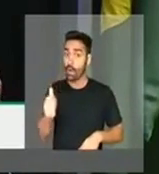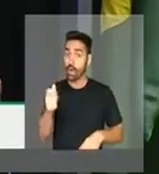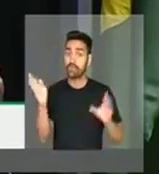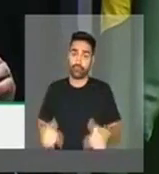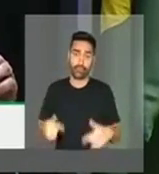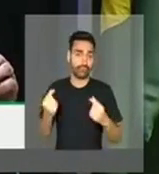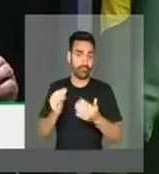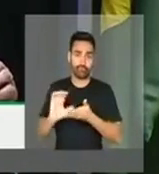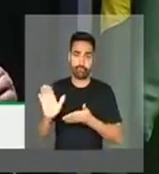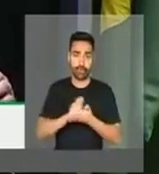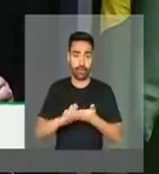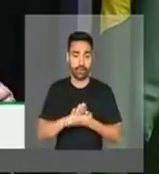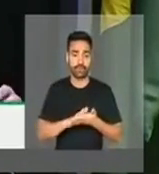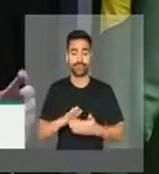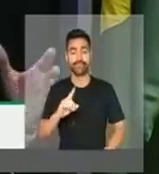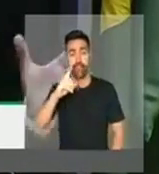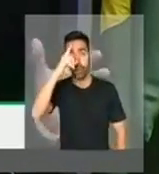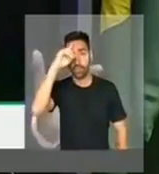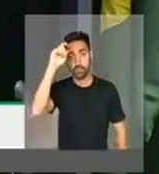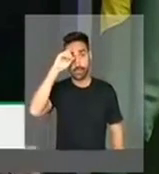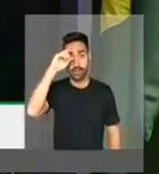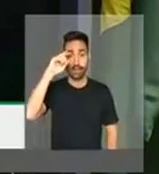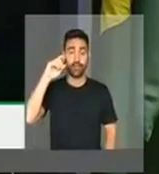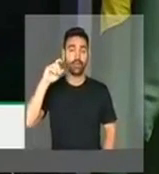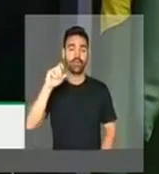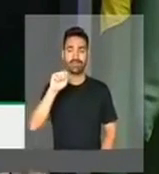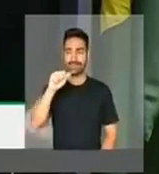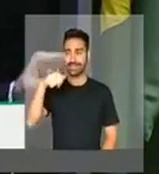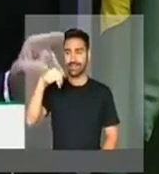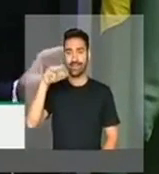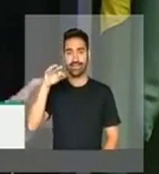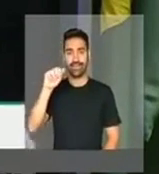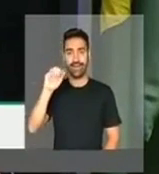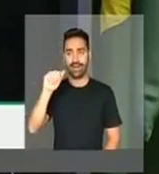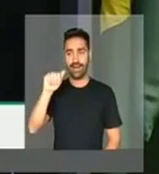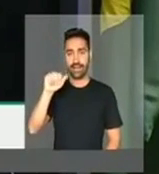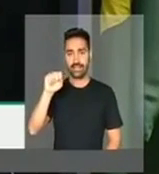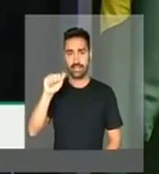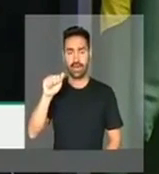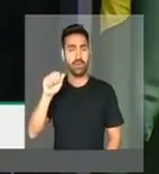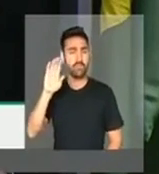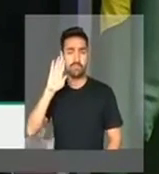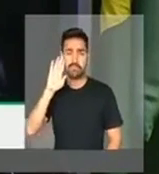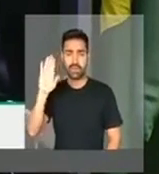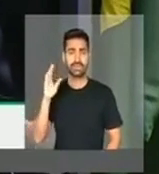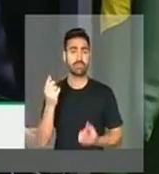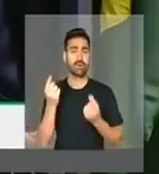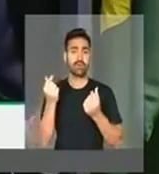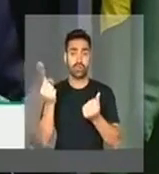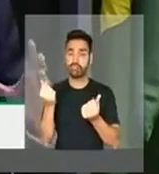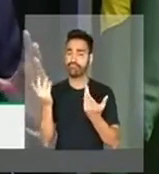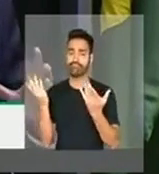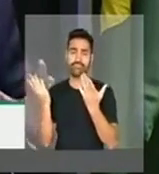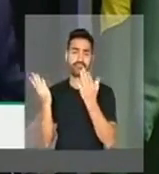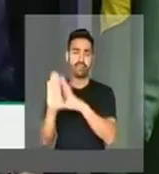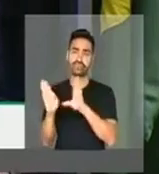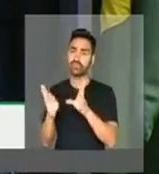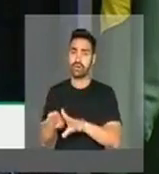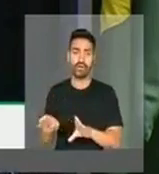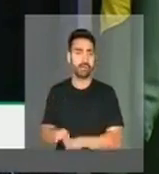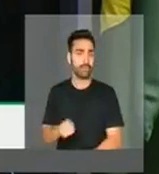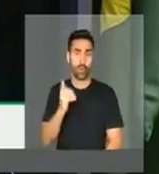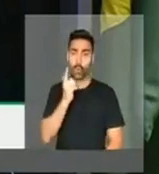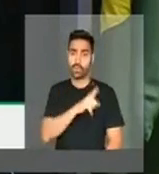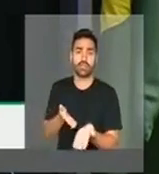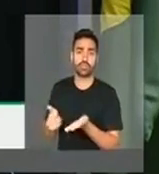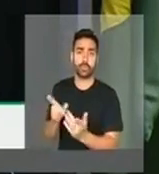de recurso, nossos hospitais, nossas santa casas, principalmente em custeio, fechando as portas e deixando de socorrer